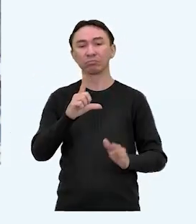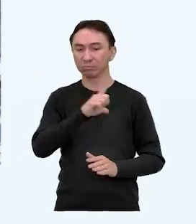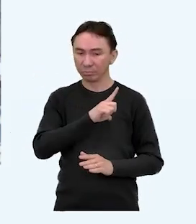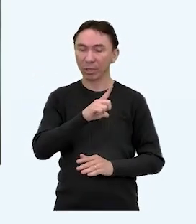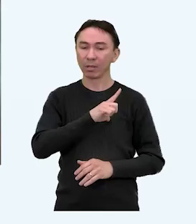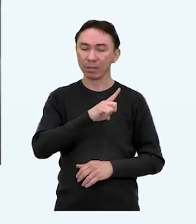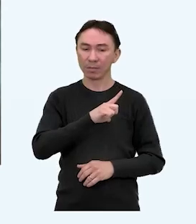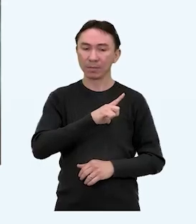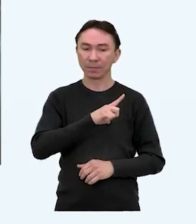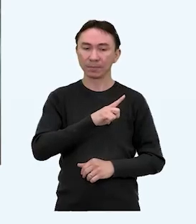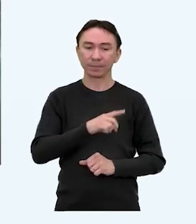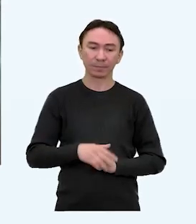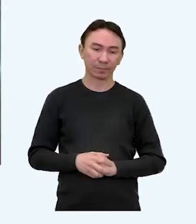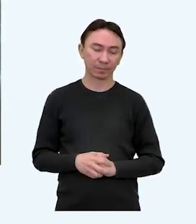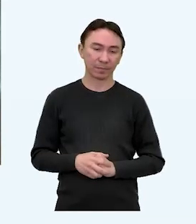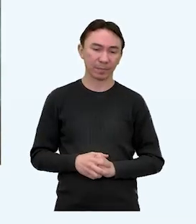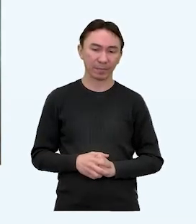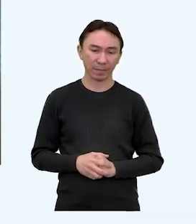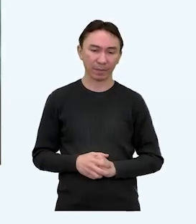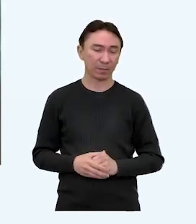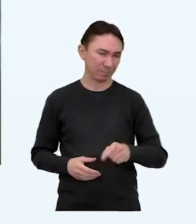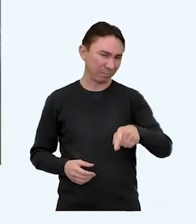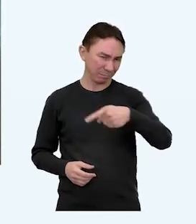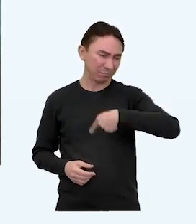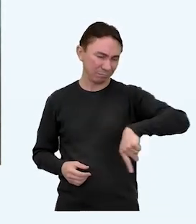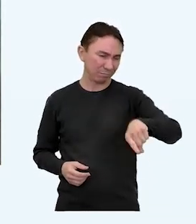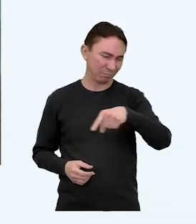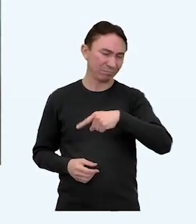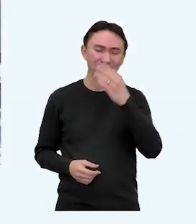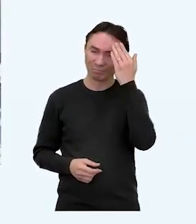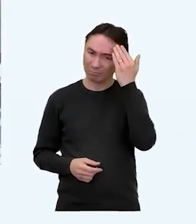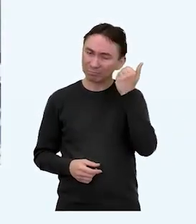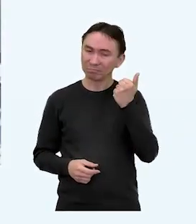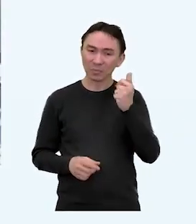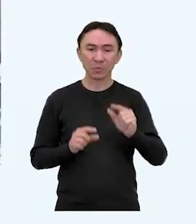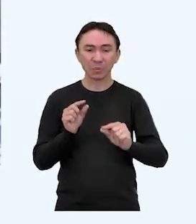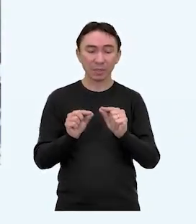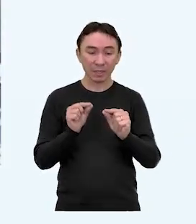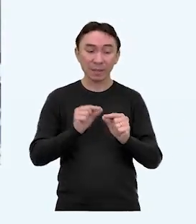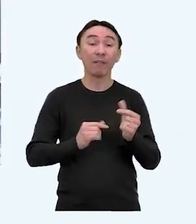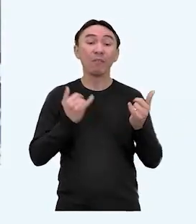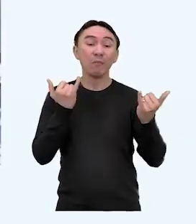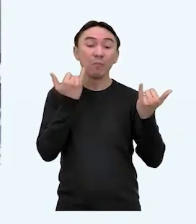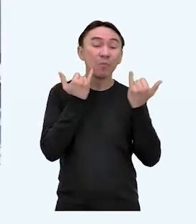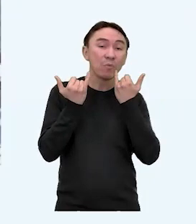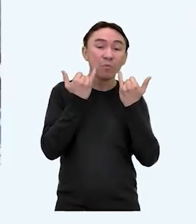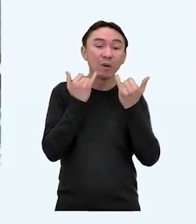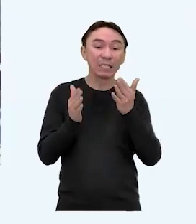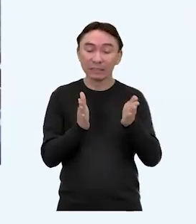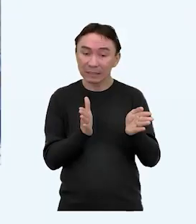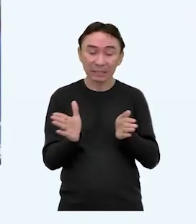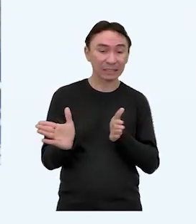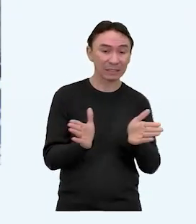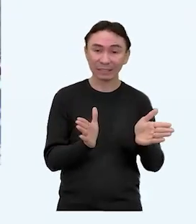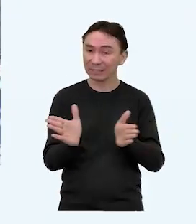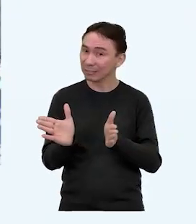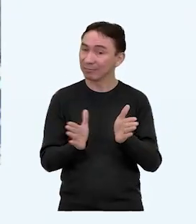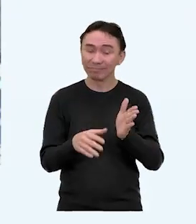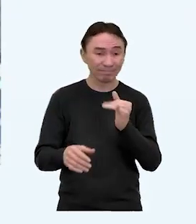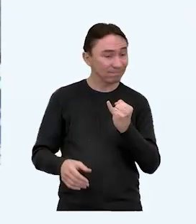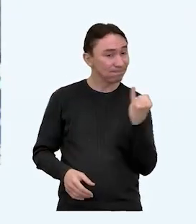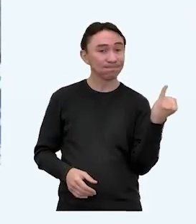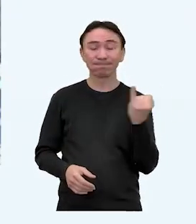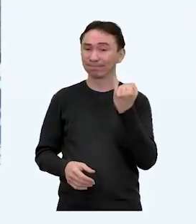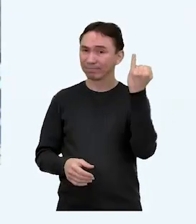mundo. Sem dúvida, todos nós sabemos que o acesso à informação tem e ganha cada vez mais importância